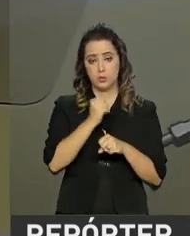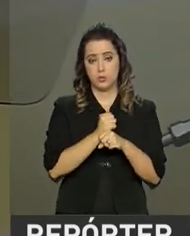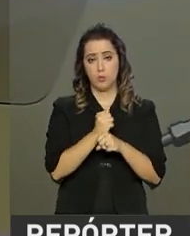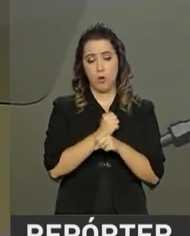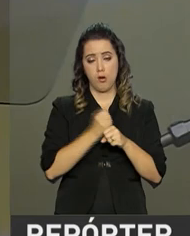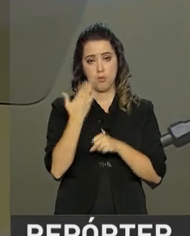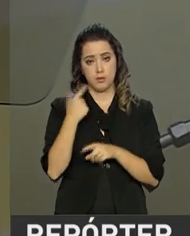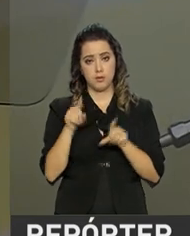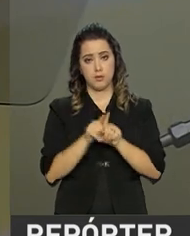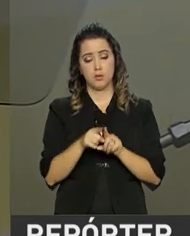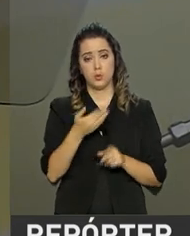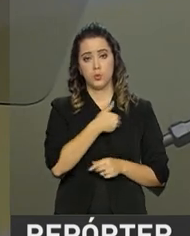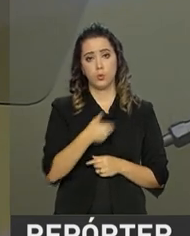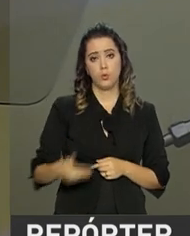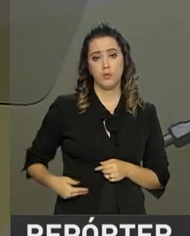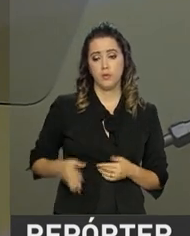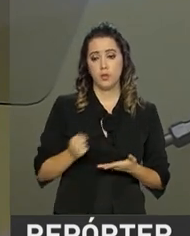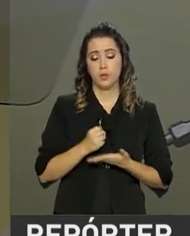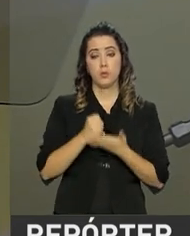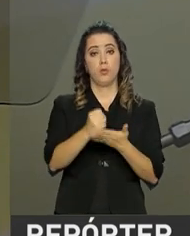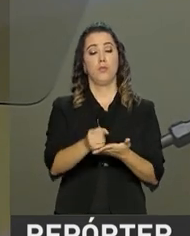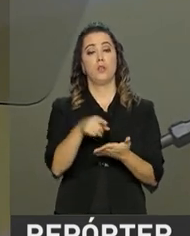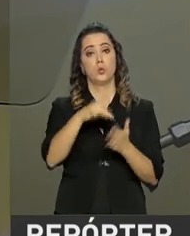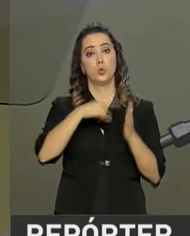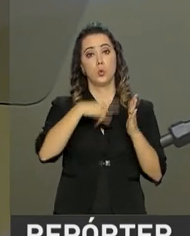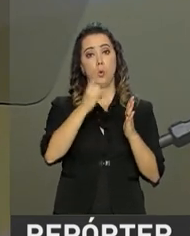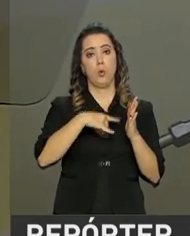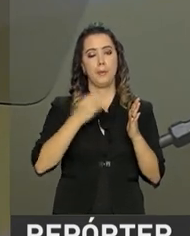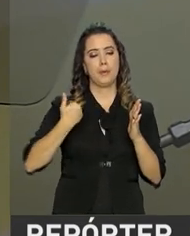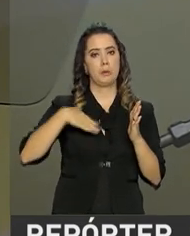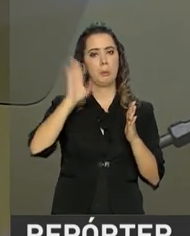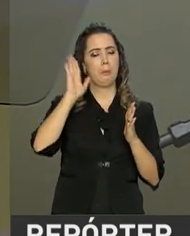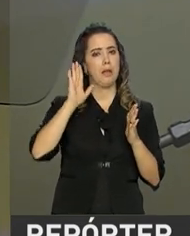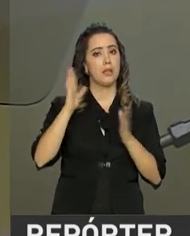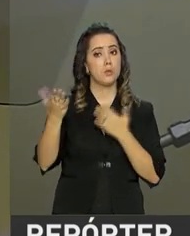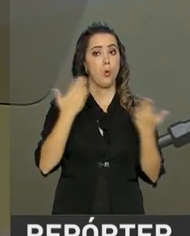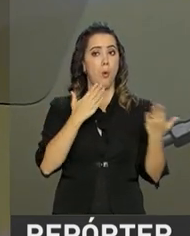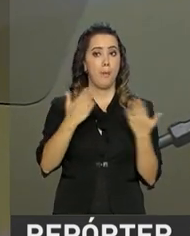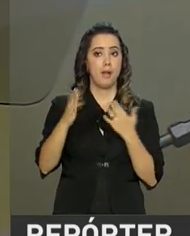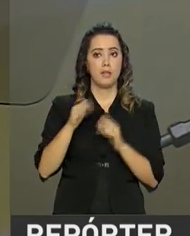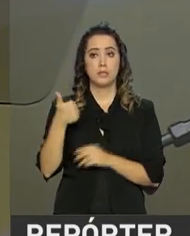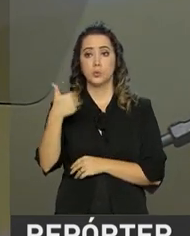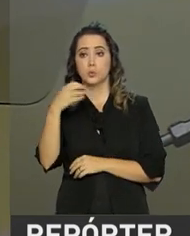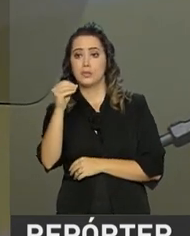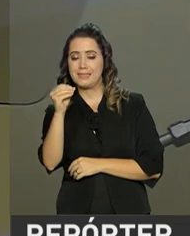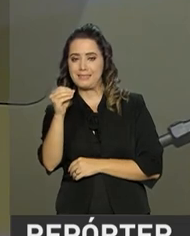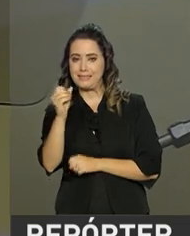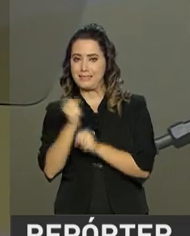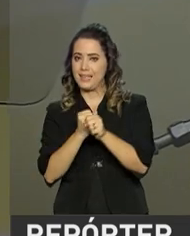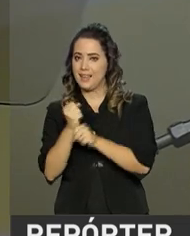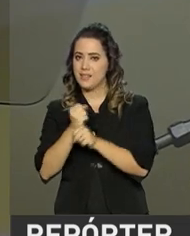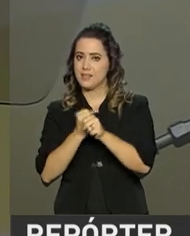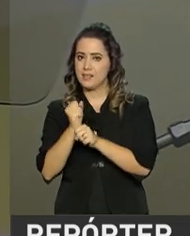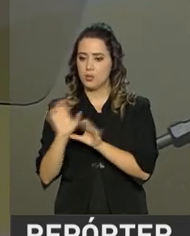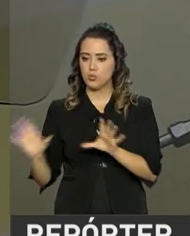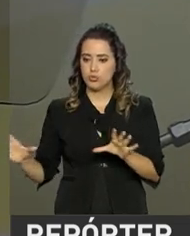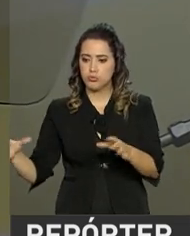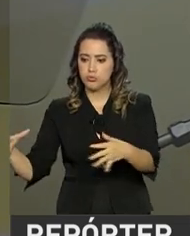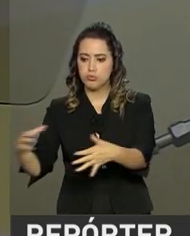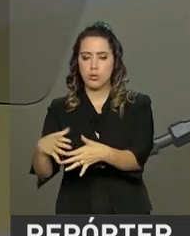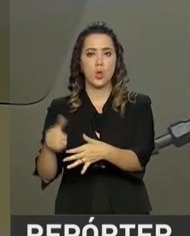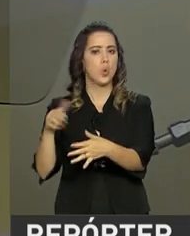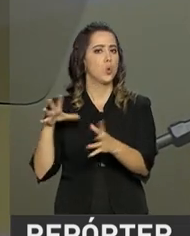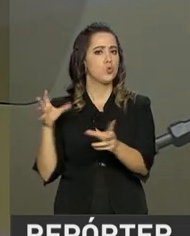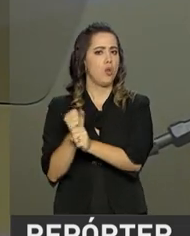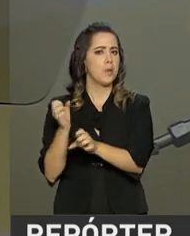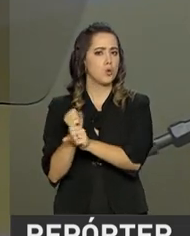nosso governo emitiu mais títulos definitivos do que governos anteriores nos últimos 10 anos somados. Se soma